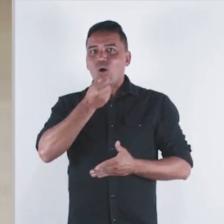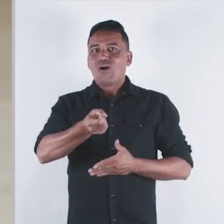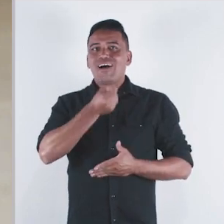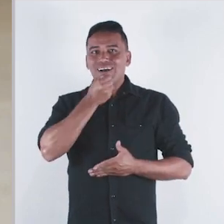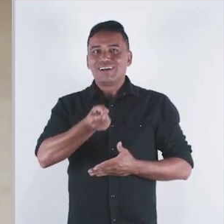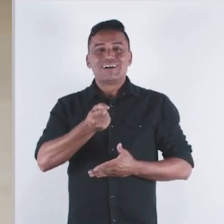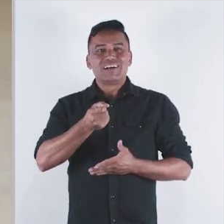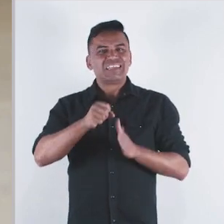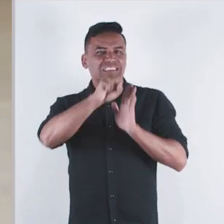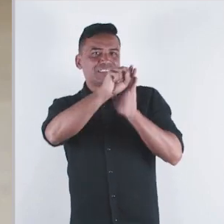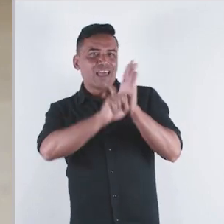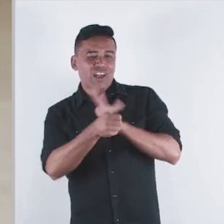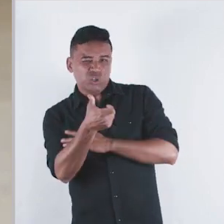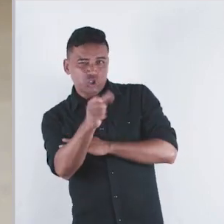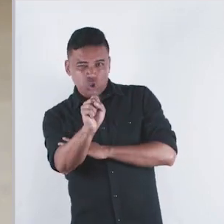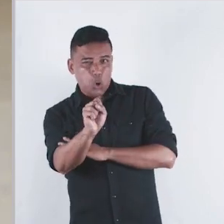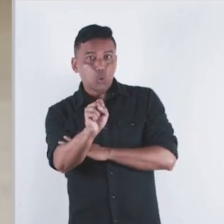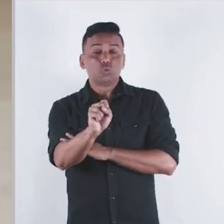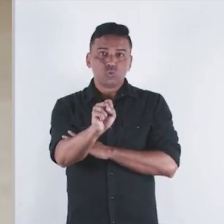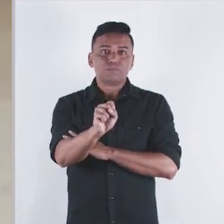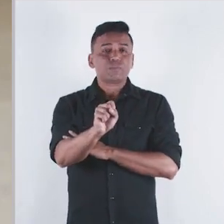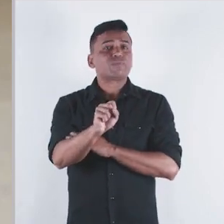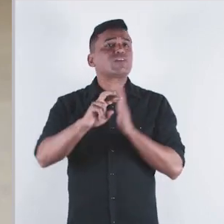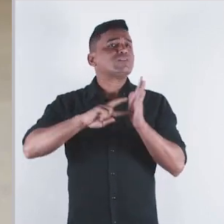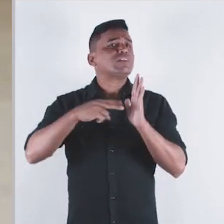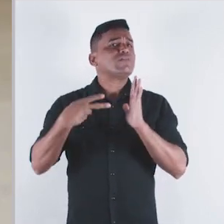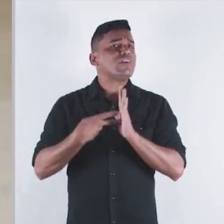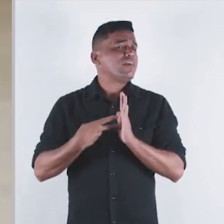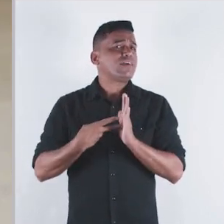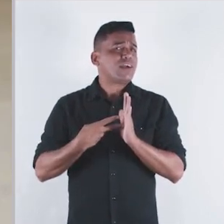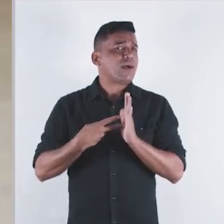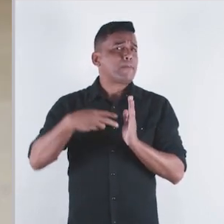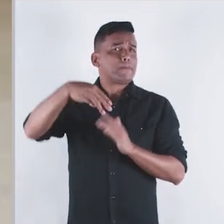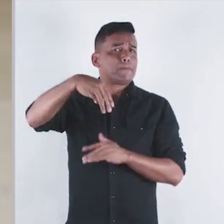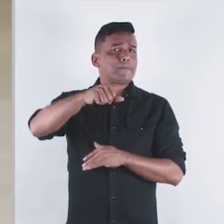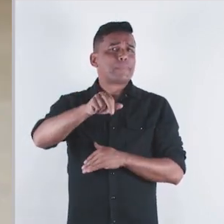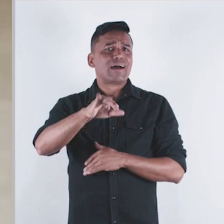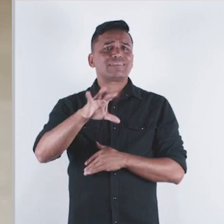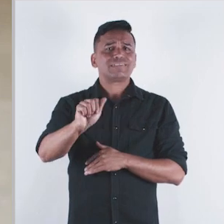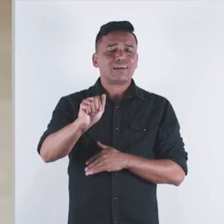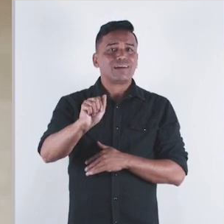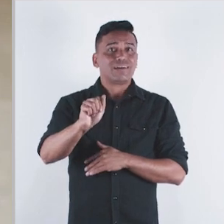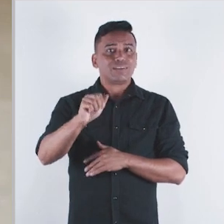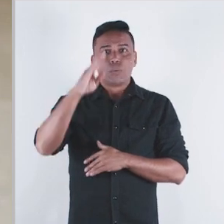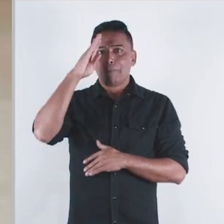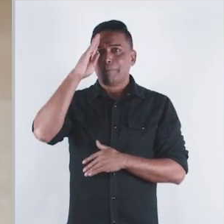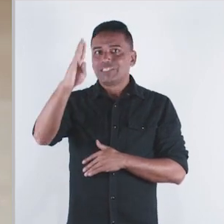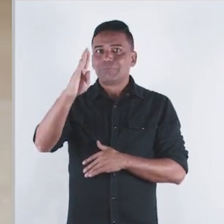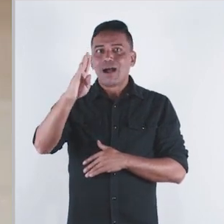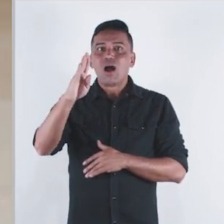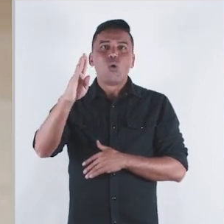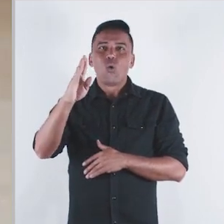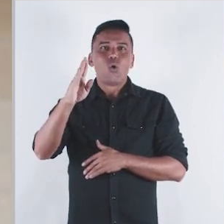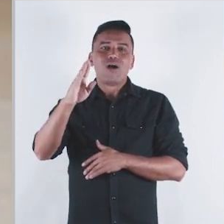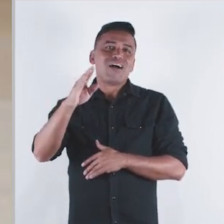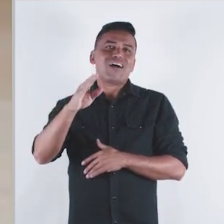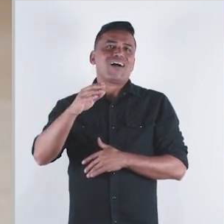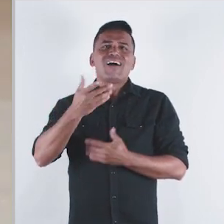Isso significa dizer, Márcia, que os nossos principais gêneros literários,